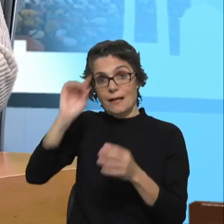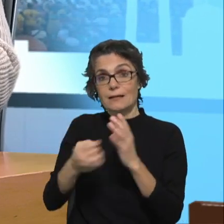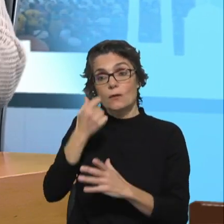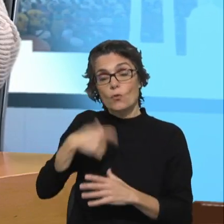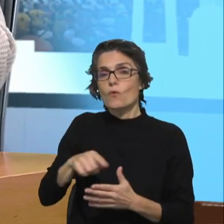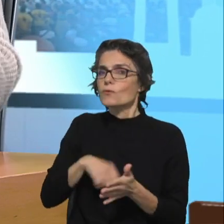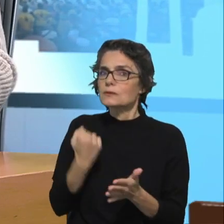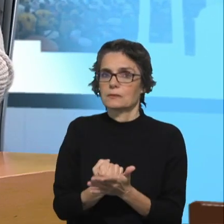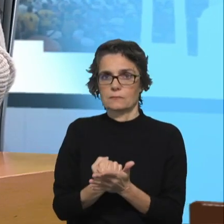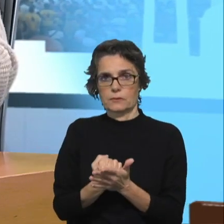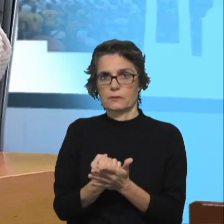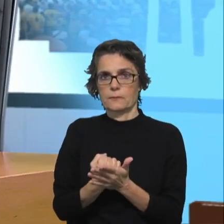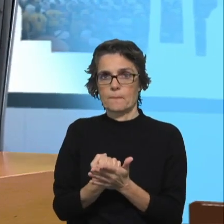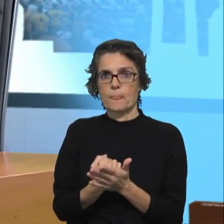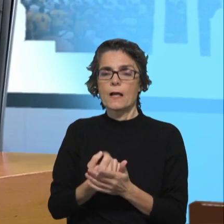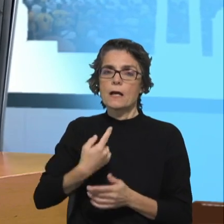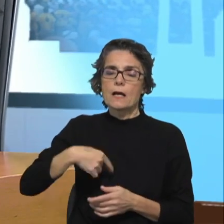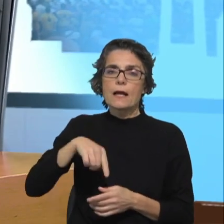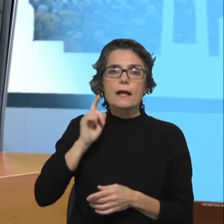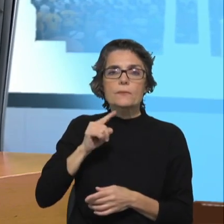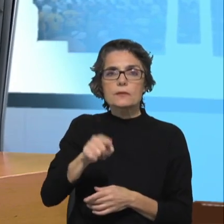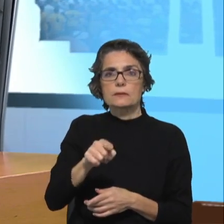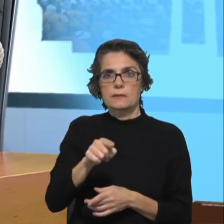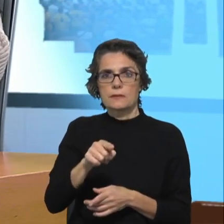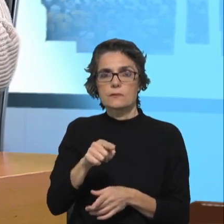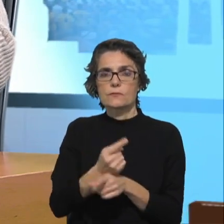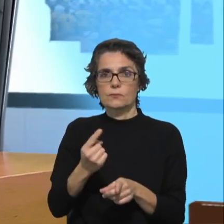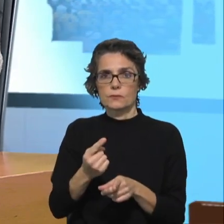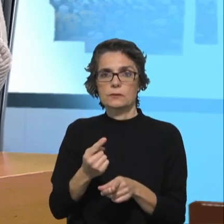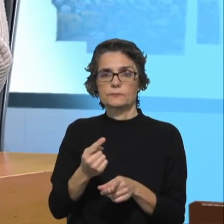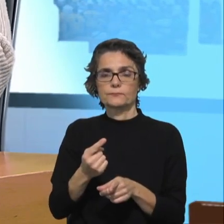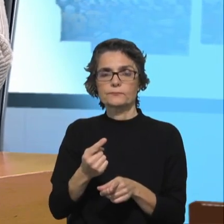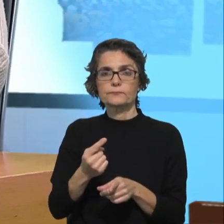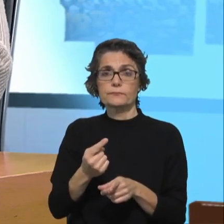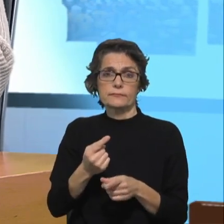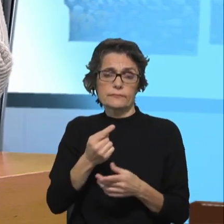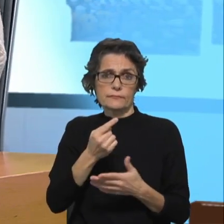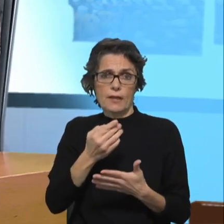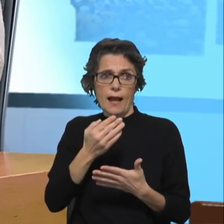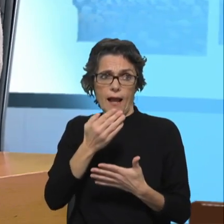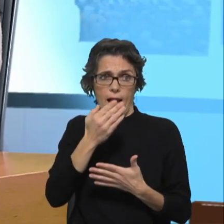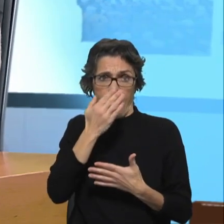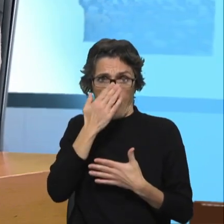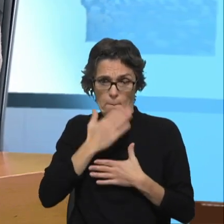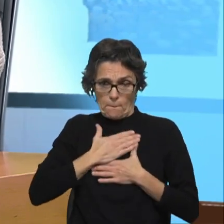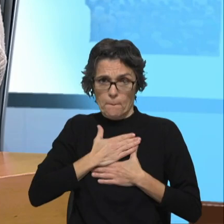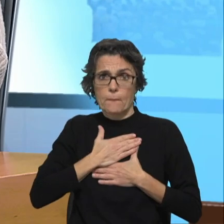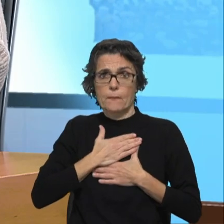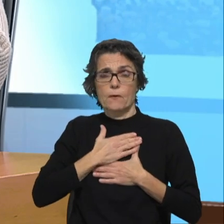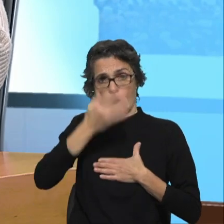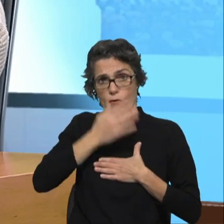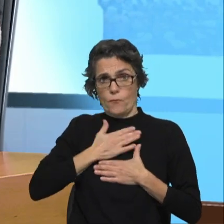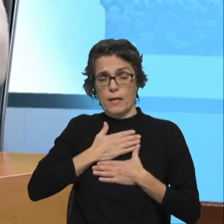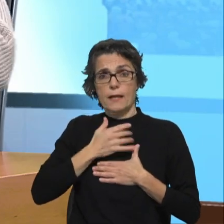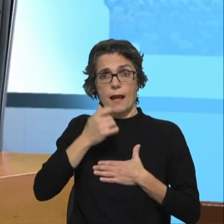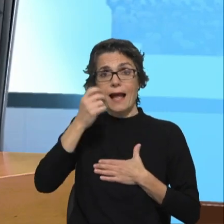Ou seja, desafiar o status quo e perceber, é mesmo assim? E, portanto, aquilo que me parece que a inteligência artificial pode ajudar é o ser humano